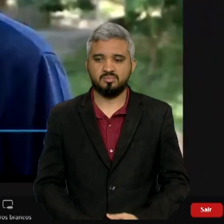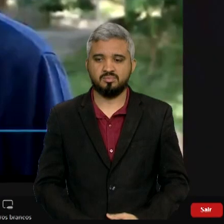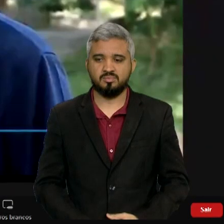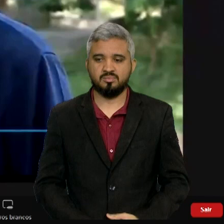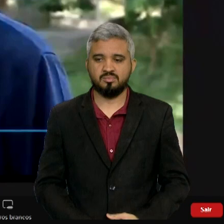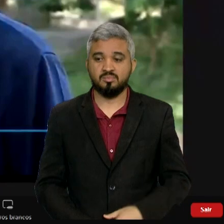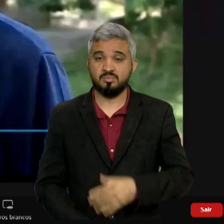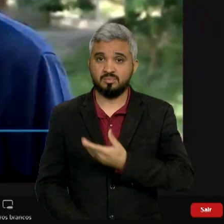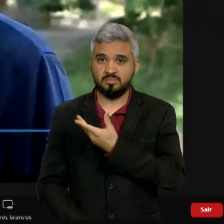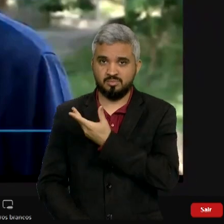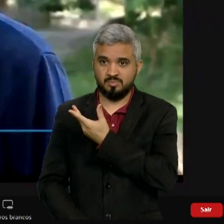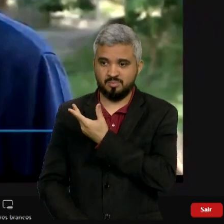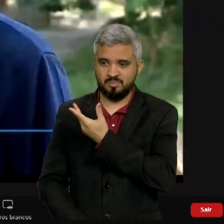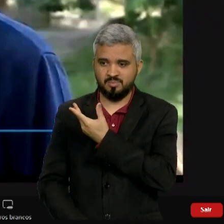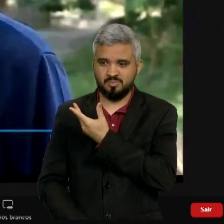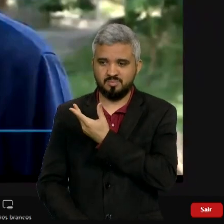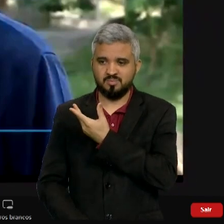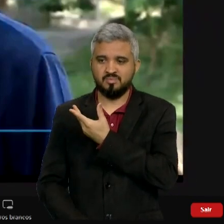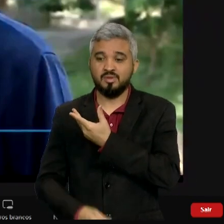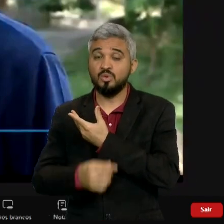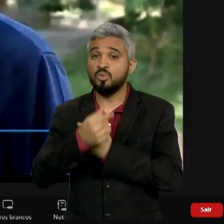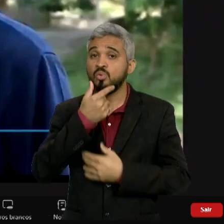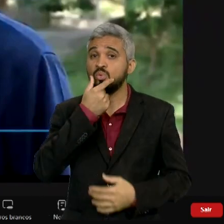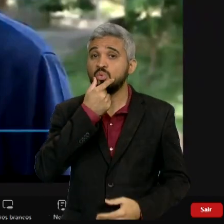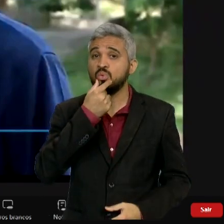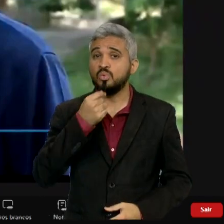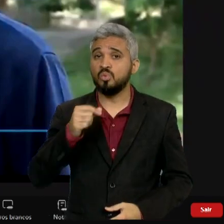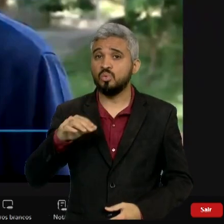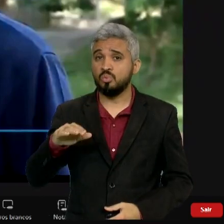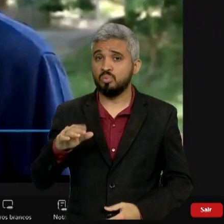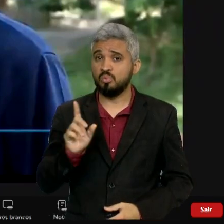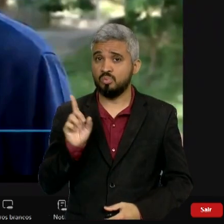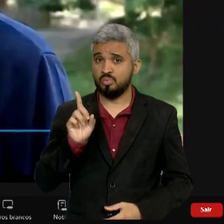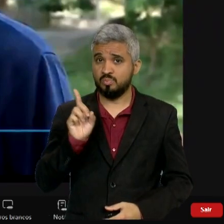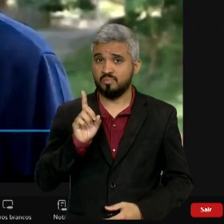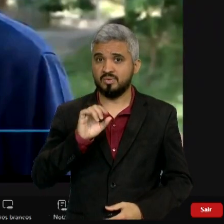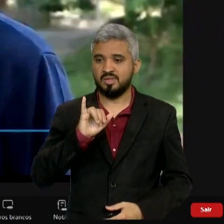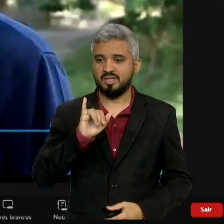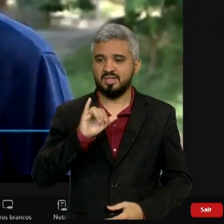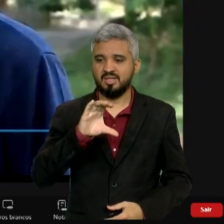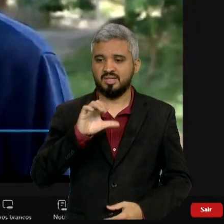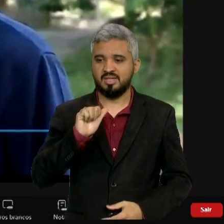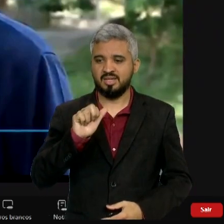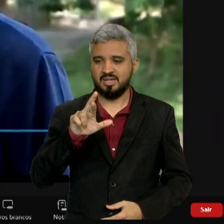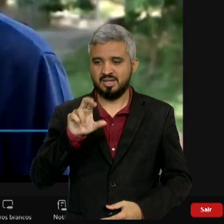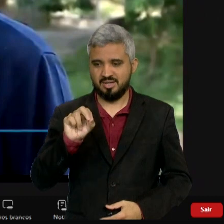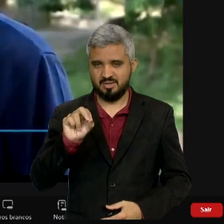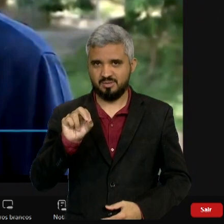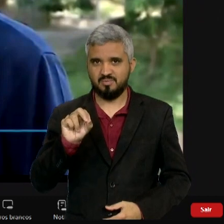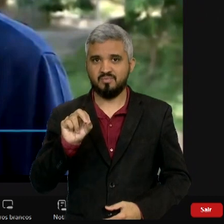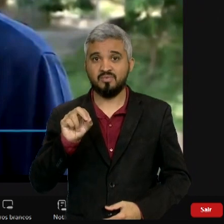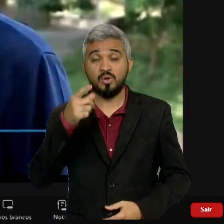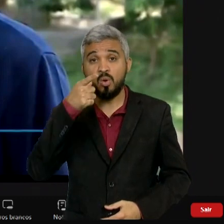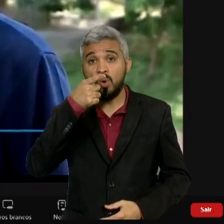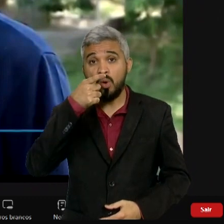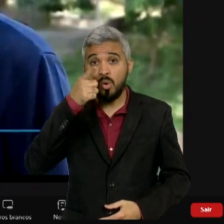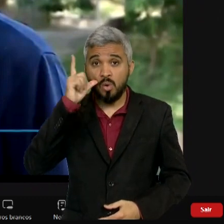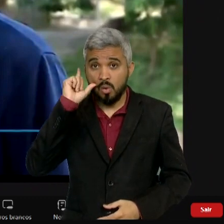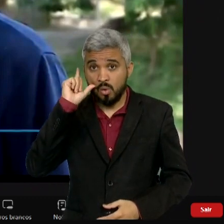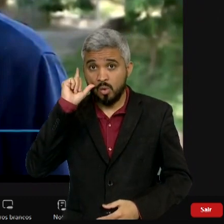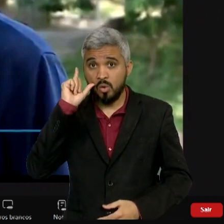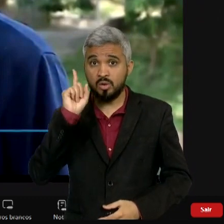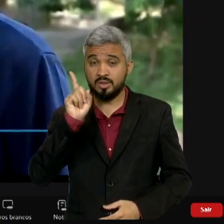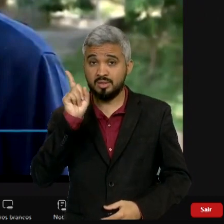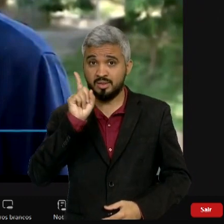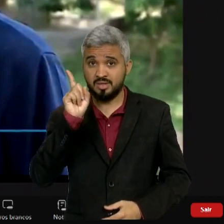Seguro. Pronto. Esse rapaz bem aí, Ícaro Moretti, ele recebeu ontem uma sentença.